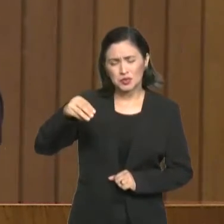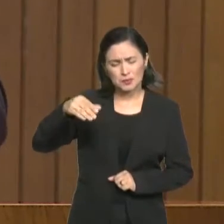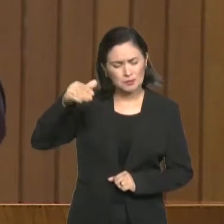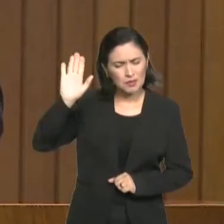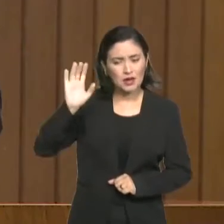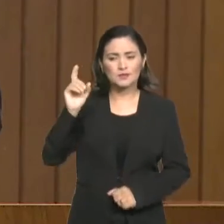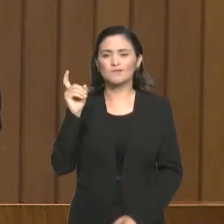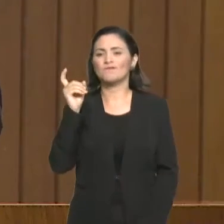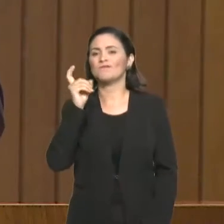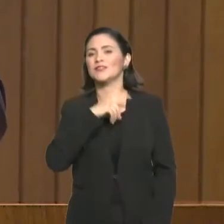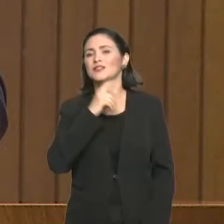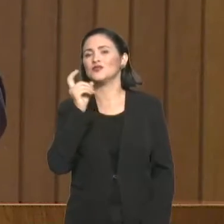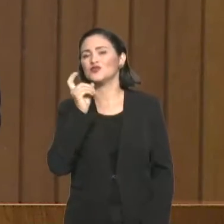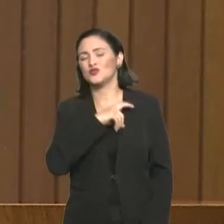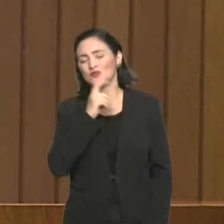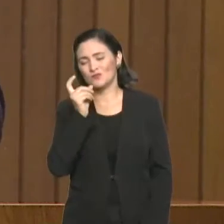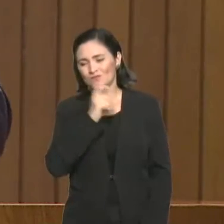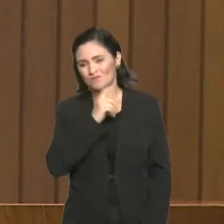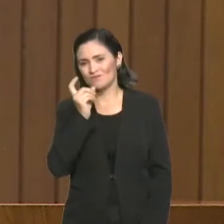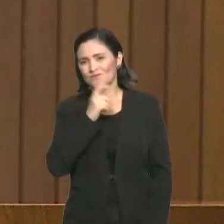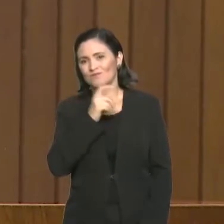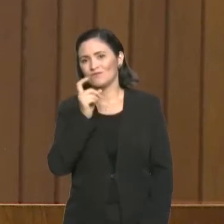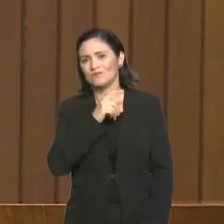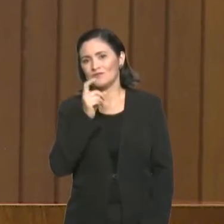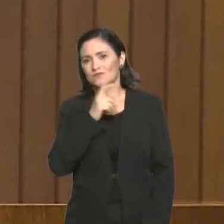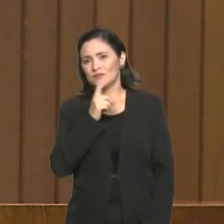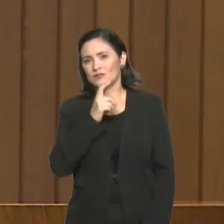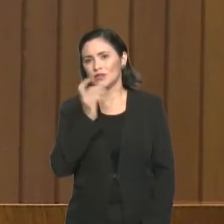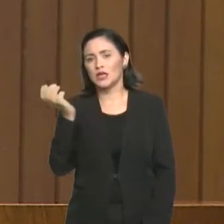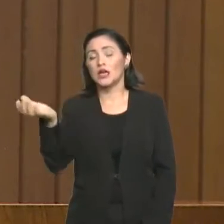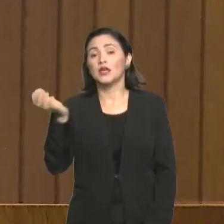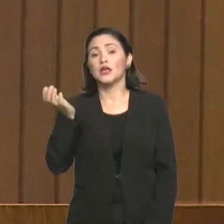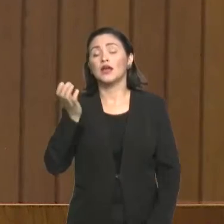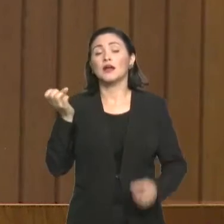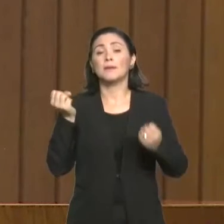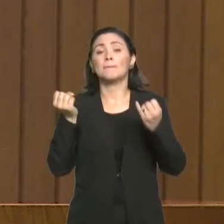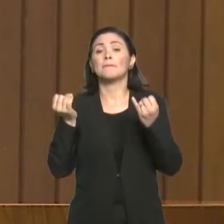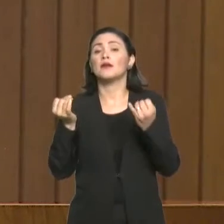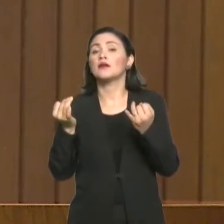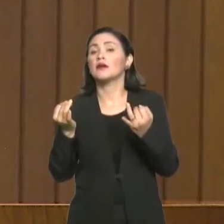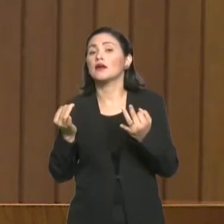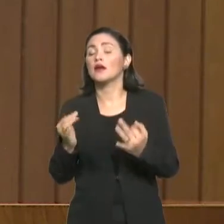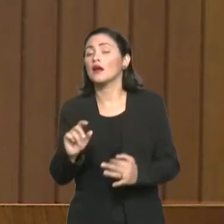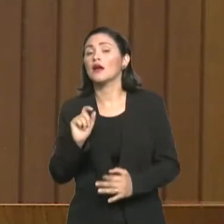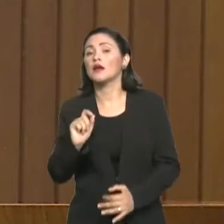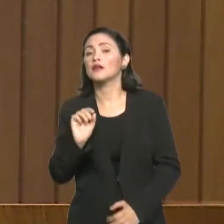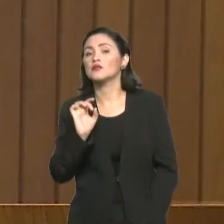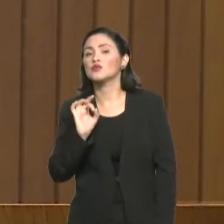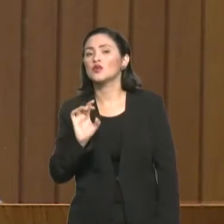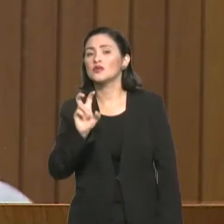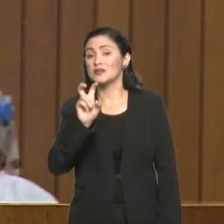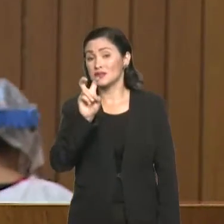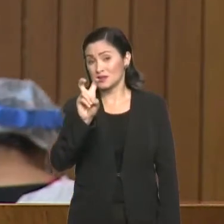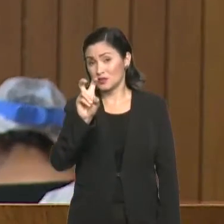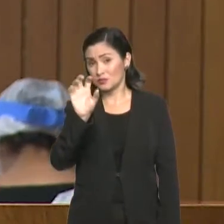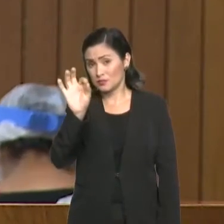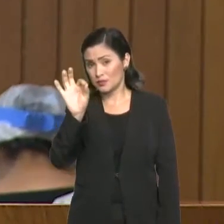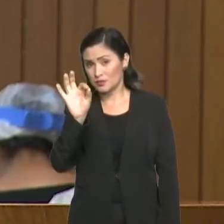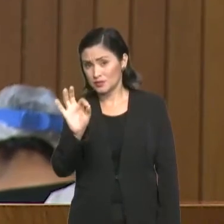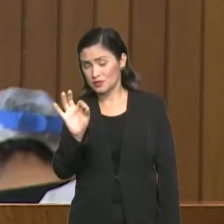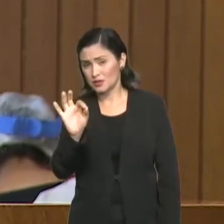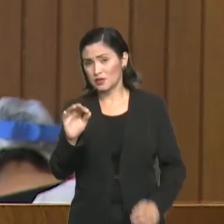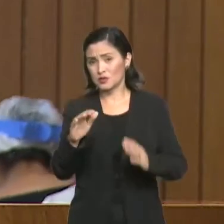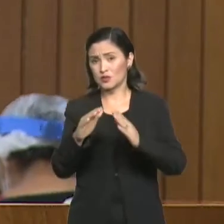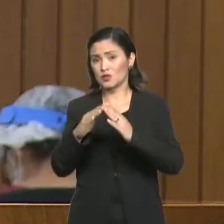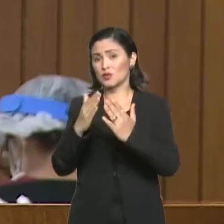quando tentava justificar o secretário que apenas 5% das escolas